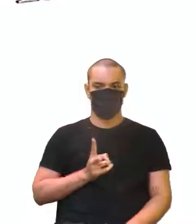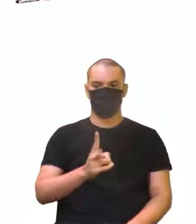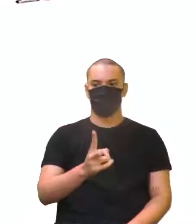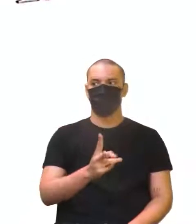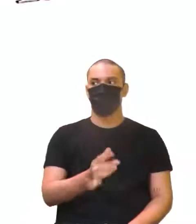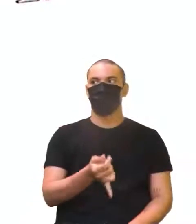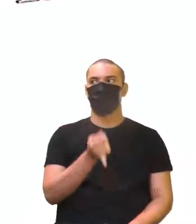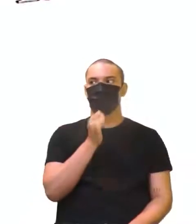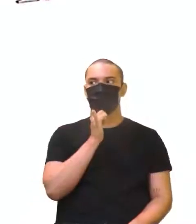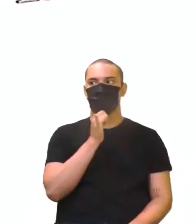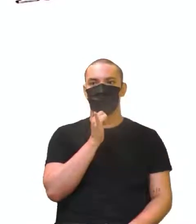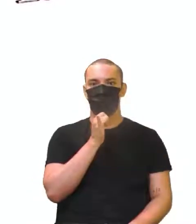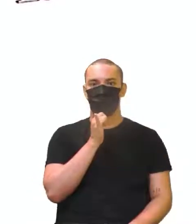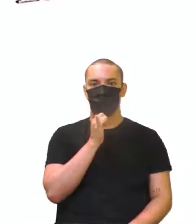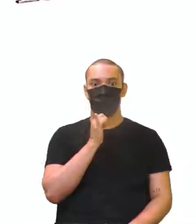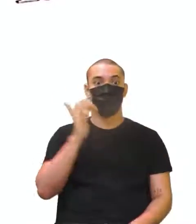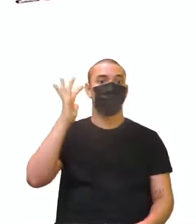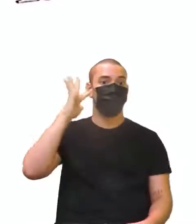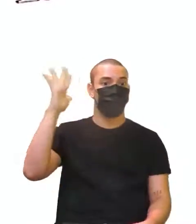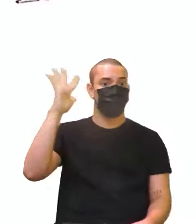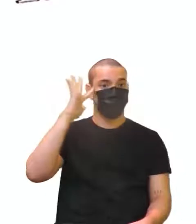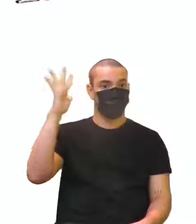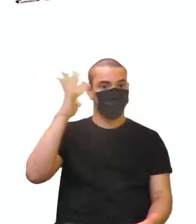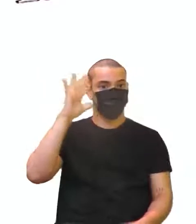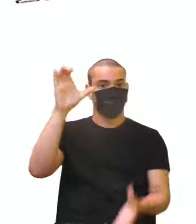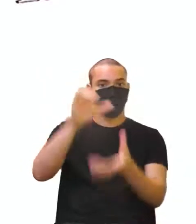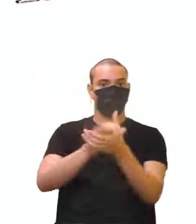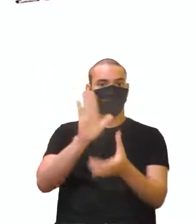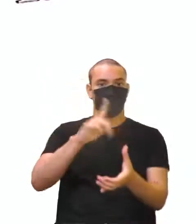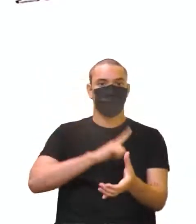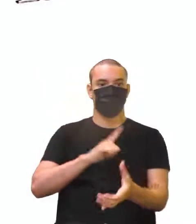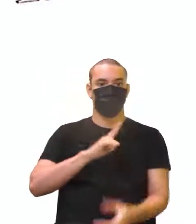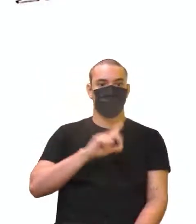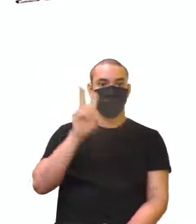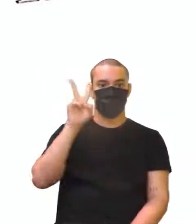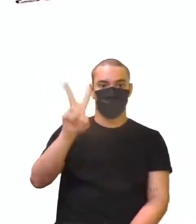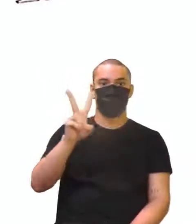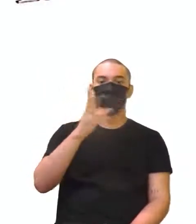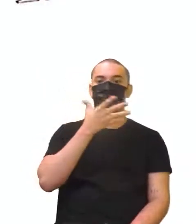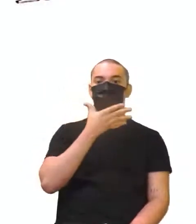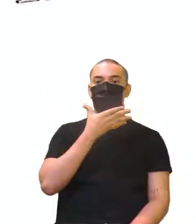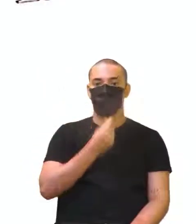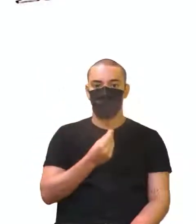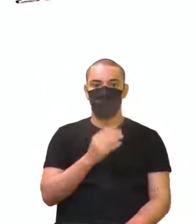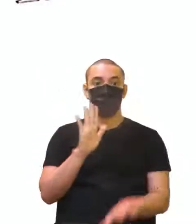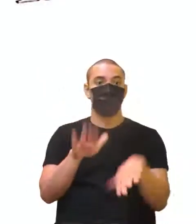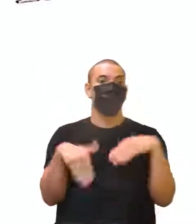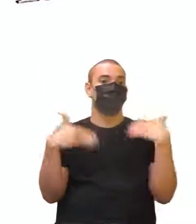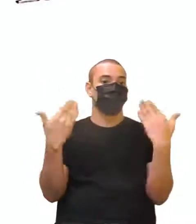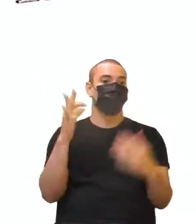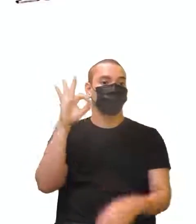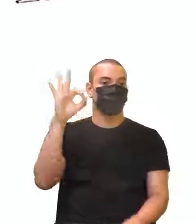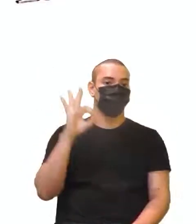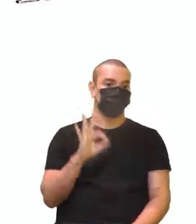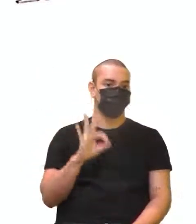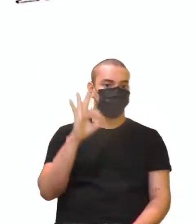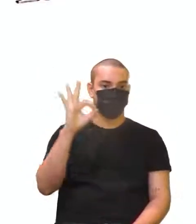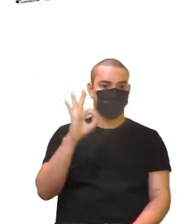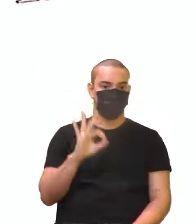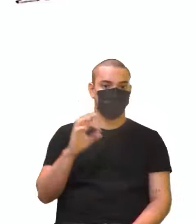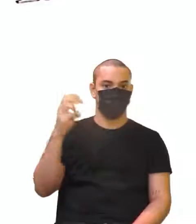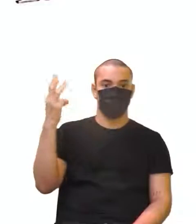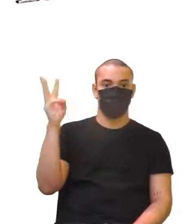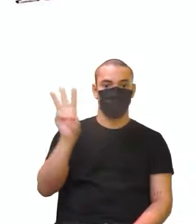Por exemplo, imagine um casal que já teve 2 filhos homens. Qual a probabilidade que